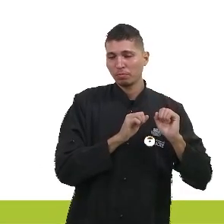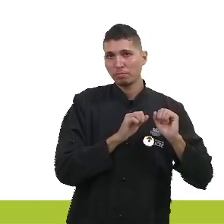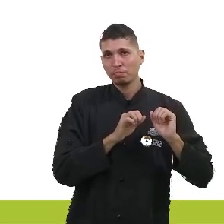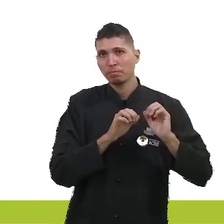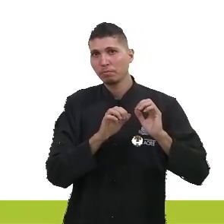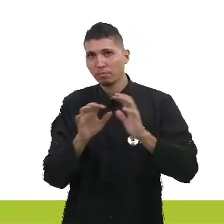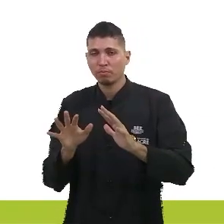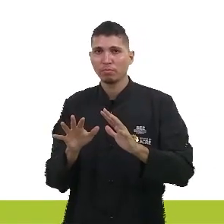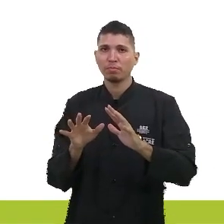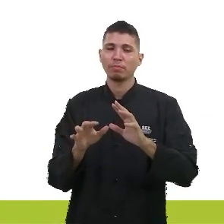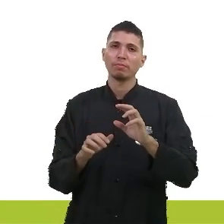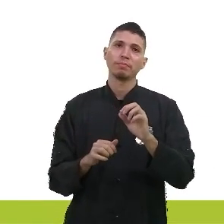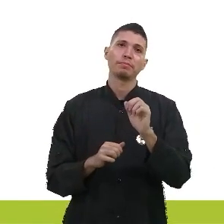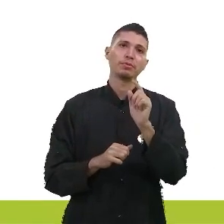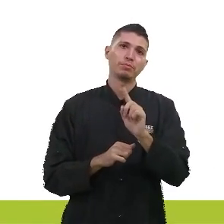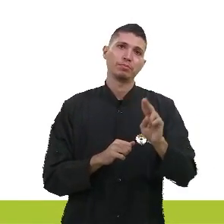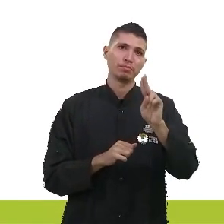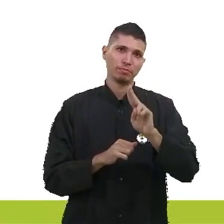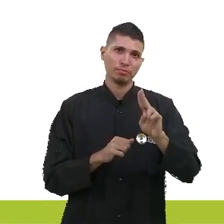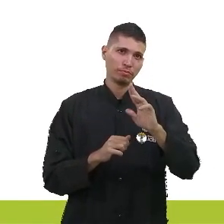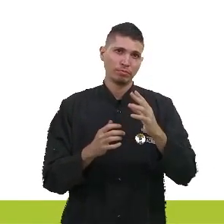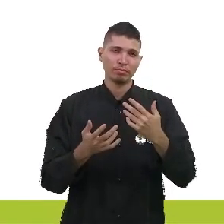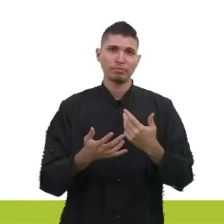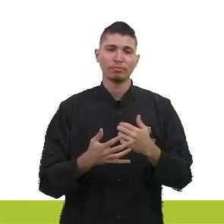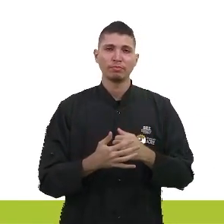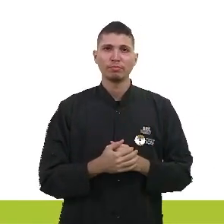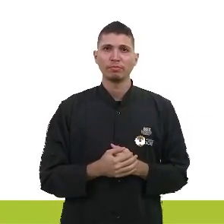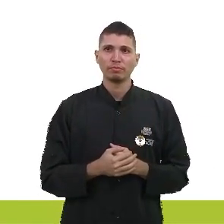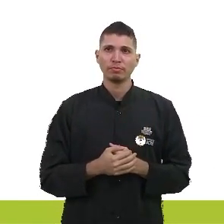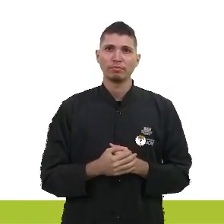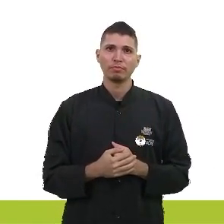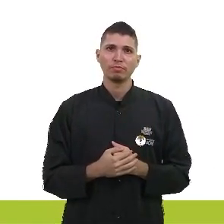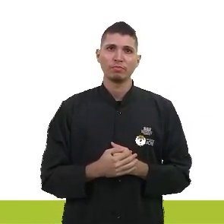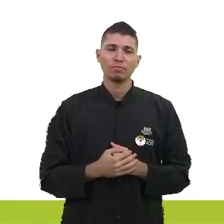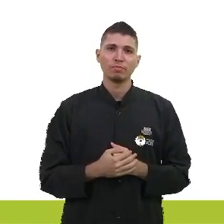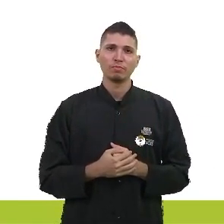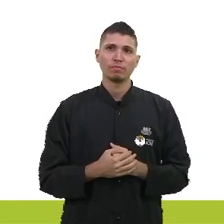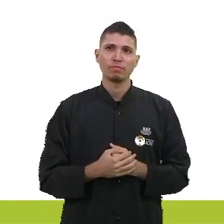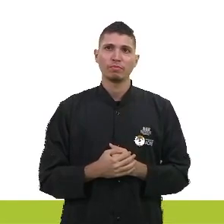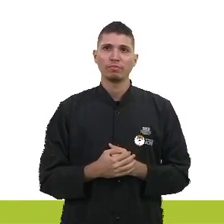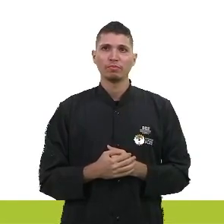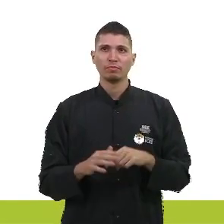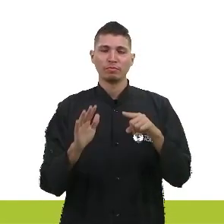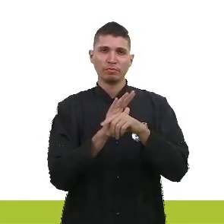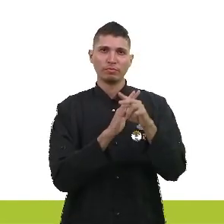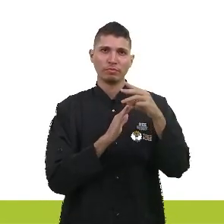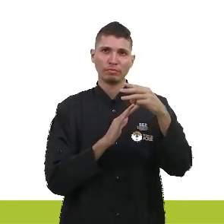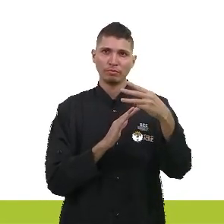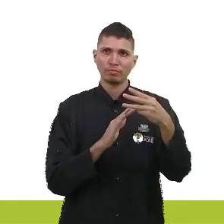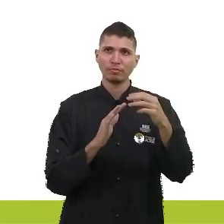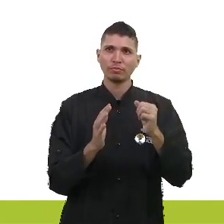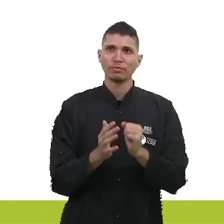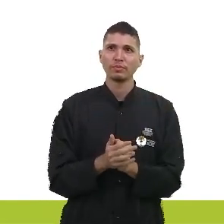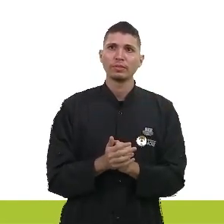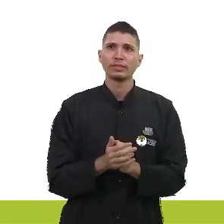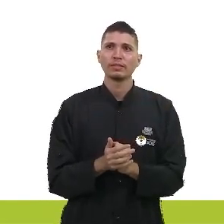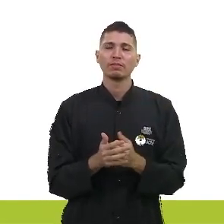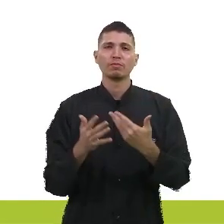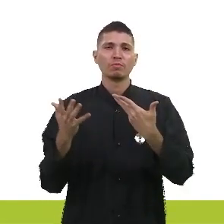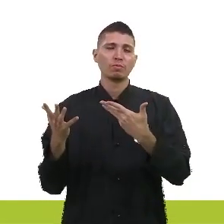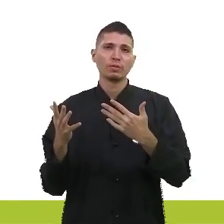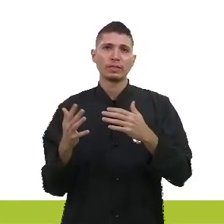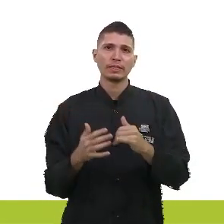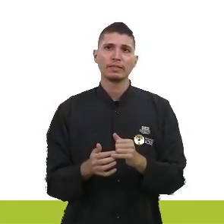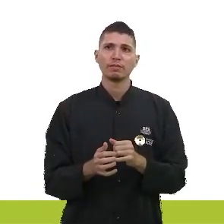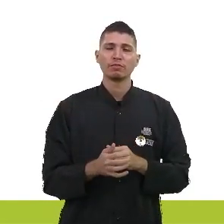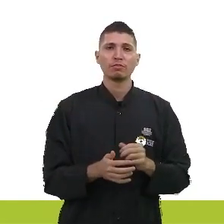Gabarito, letra C. Terceira questão. Qual dos exemplos abaixo não se trata de um exemplo da